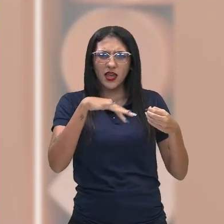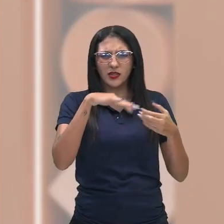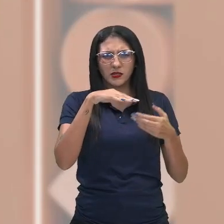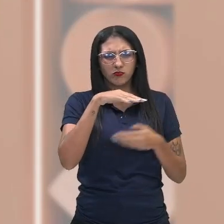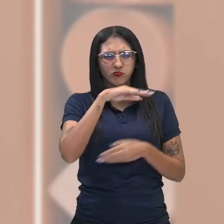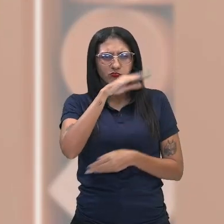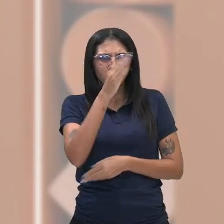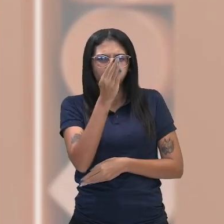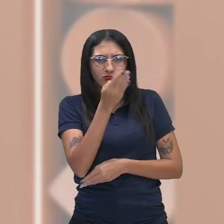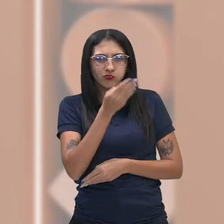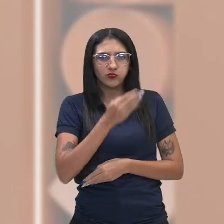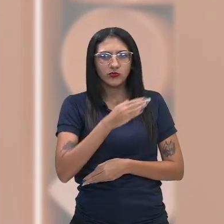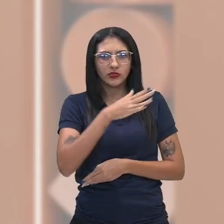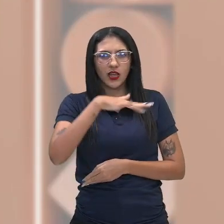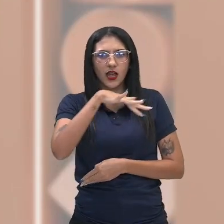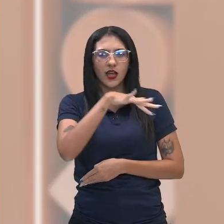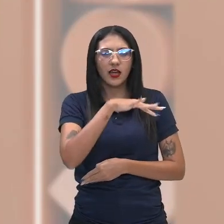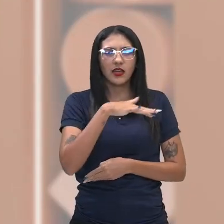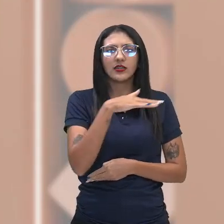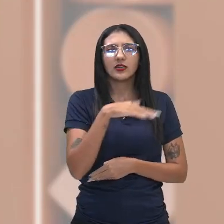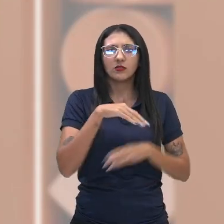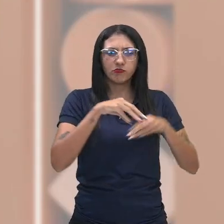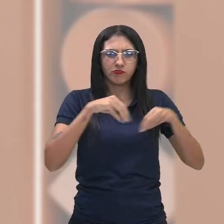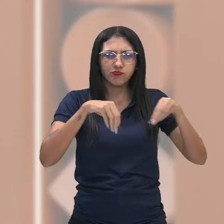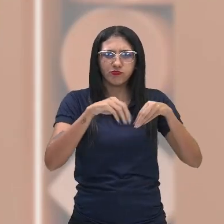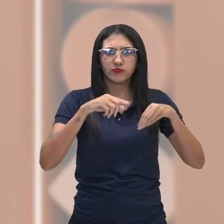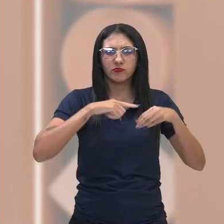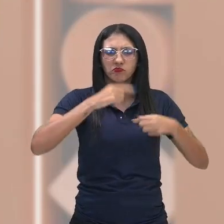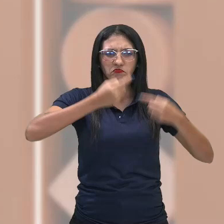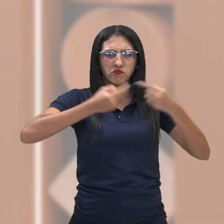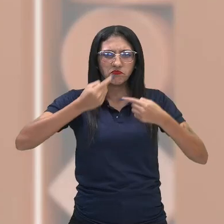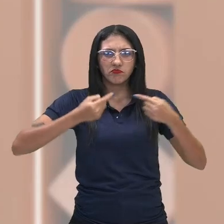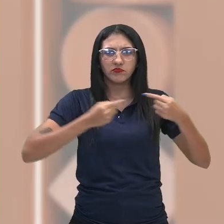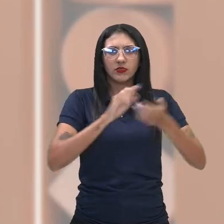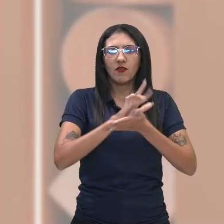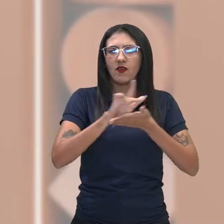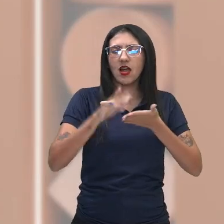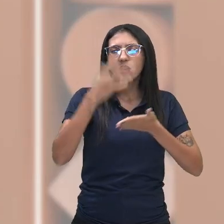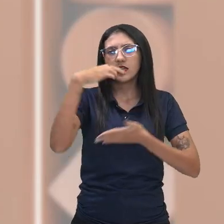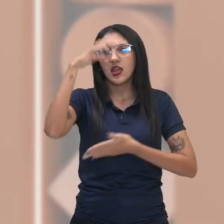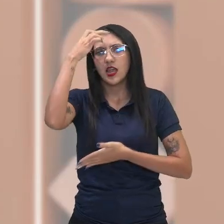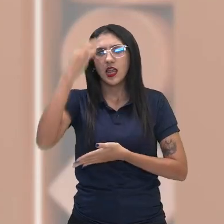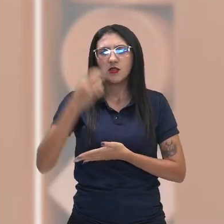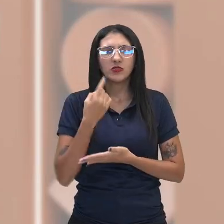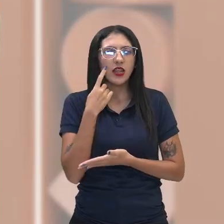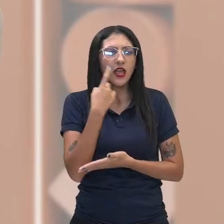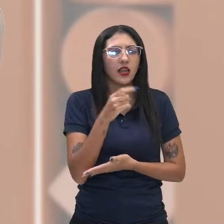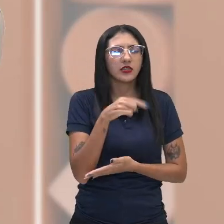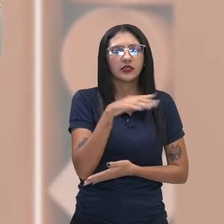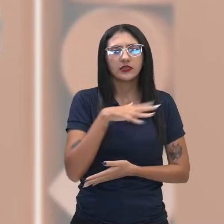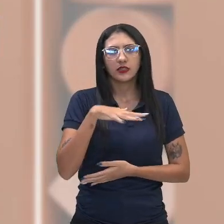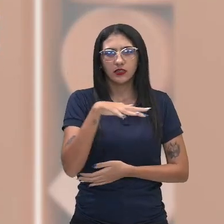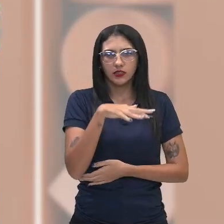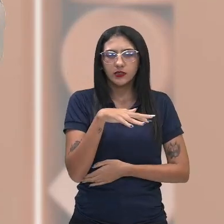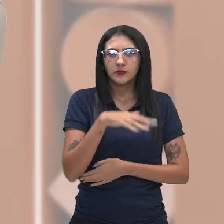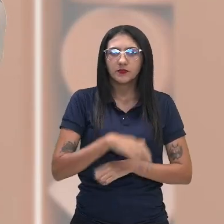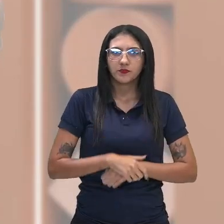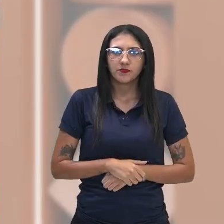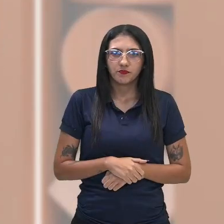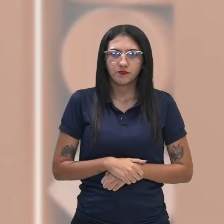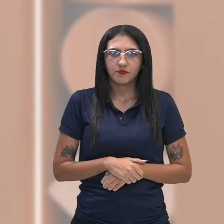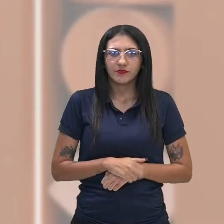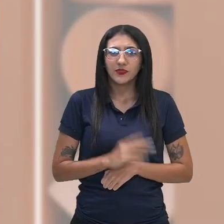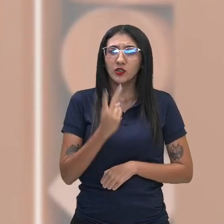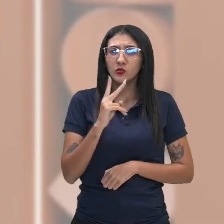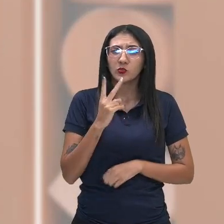da região do Crescente Fértil, que foi tão disputada por diversos impérios e reinos diferentes, como as cidades, por exemplo, de Ur e Uruk,